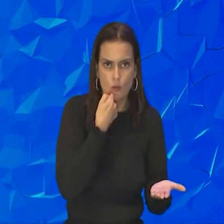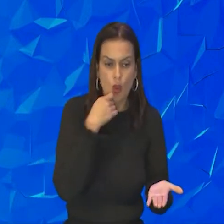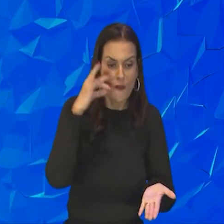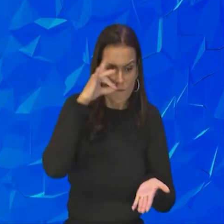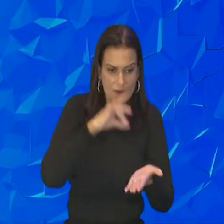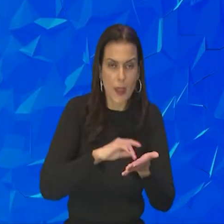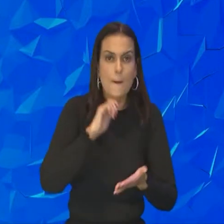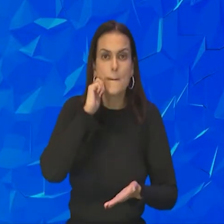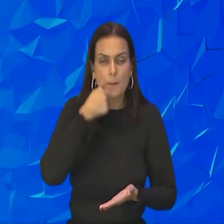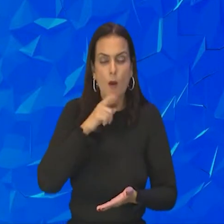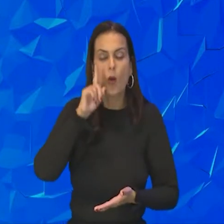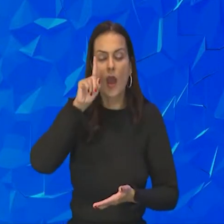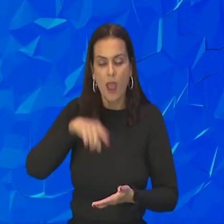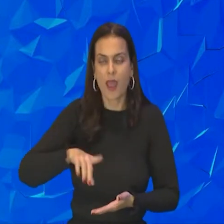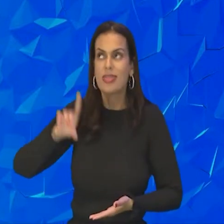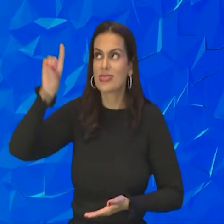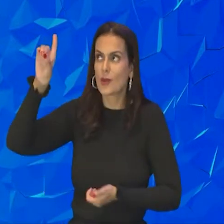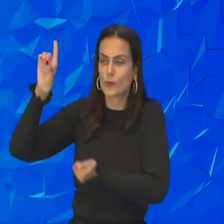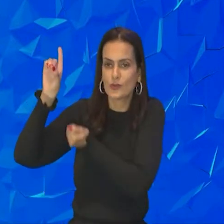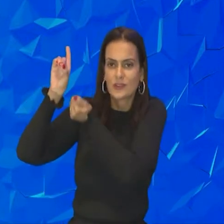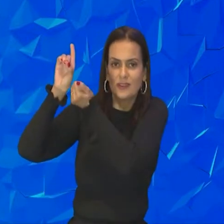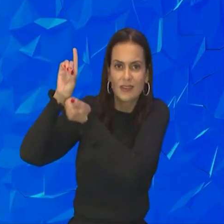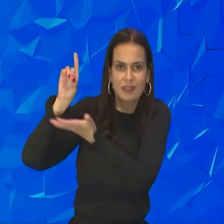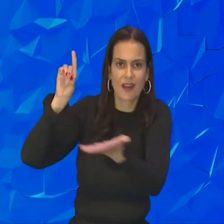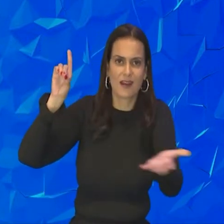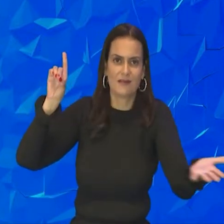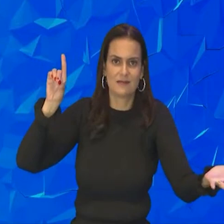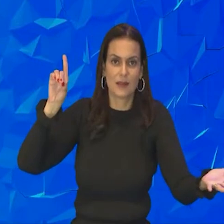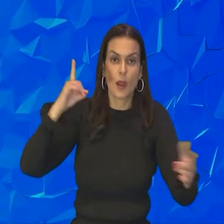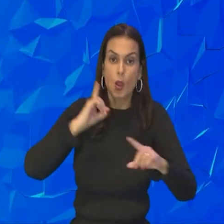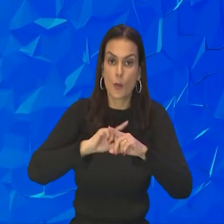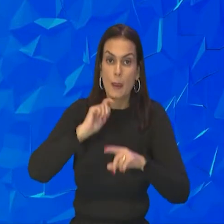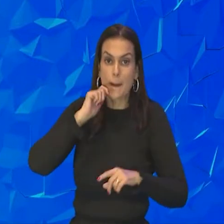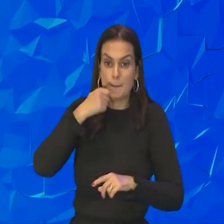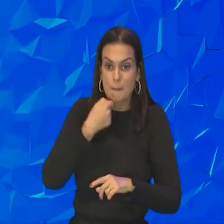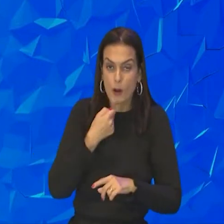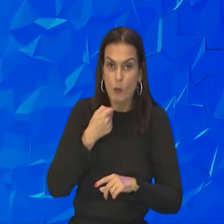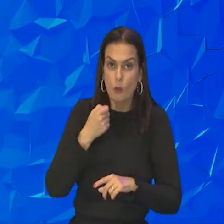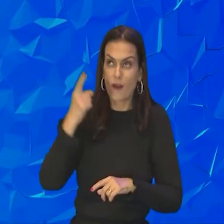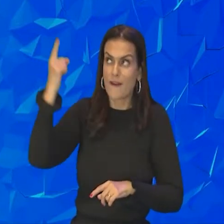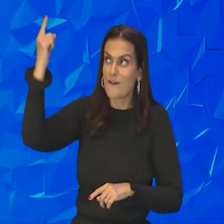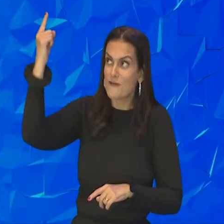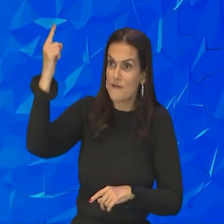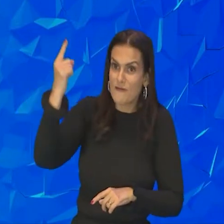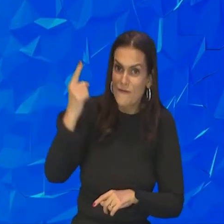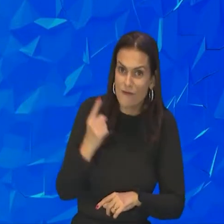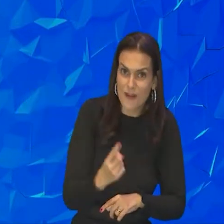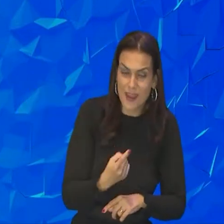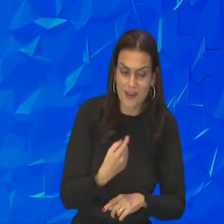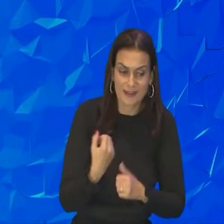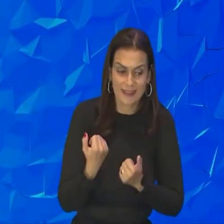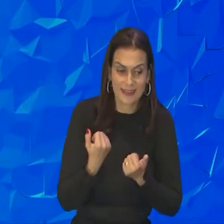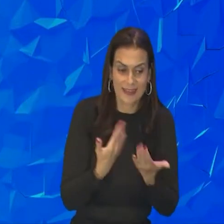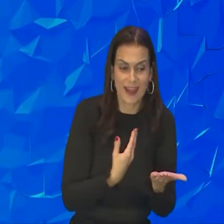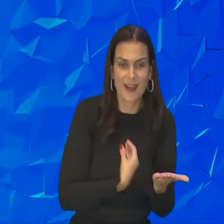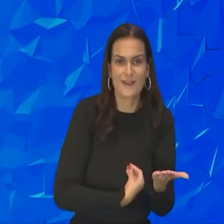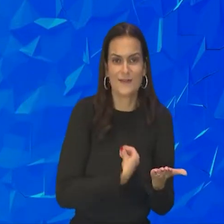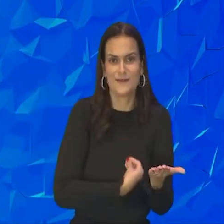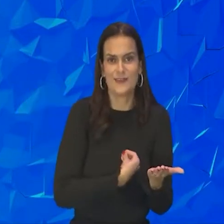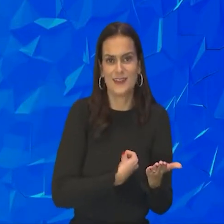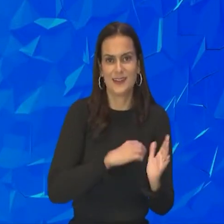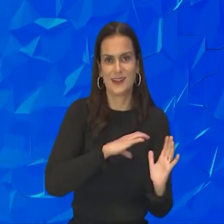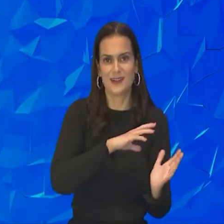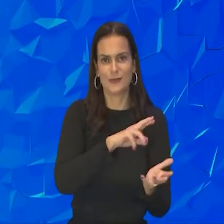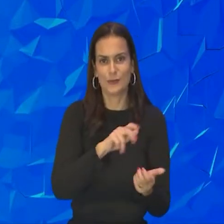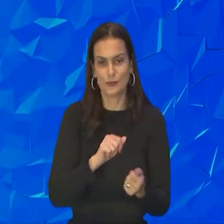do céu é meu Pai quem vos dá. Porque o pão de Deus é o que desce do céu e dá vida ao mundo.